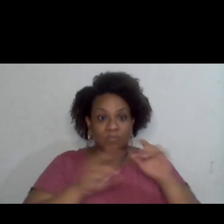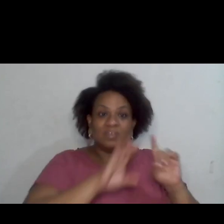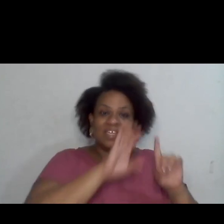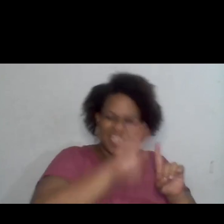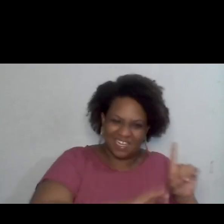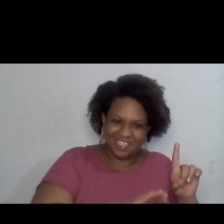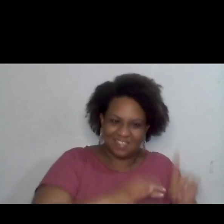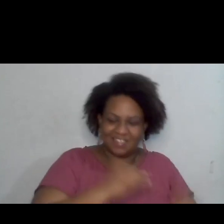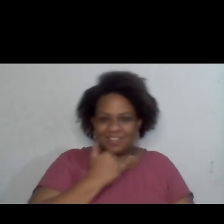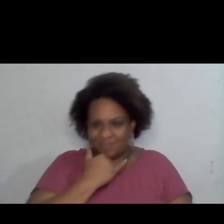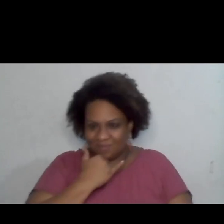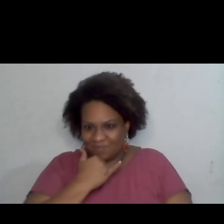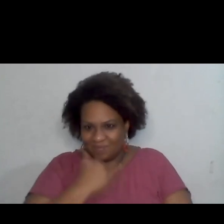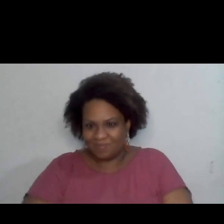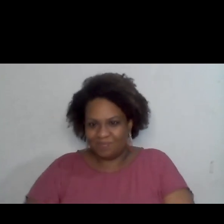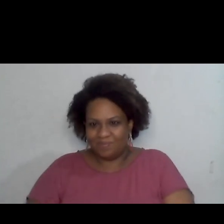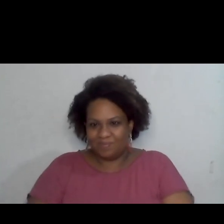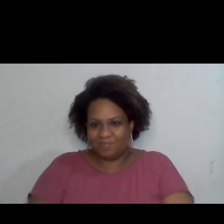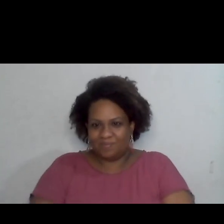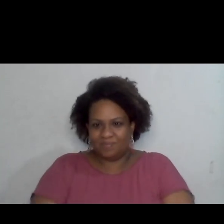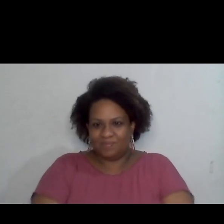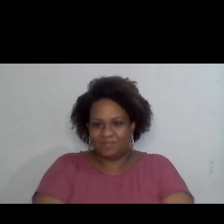continuadas. Isso gerou,